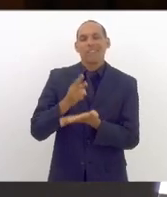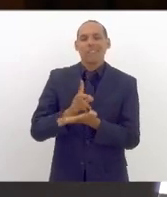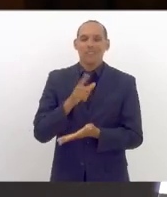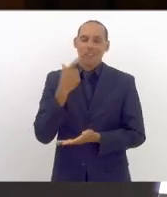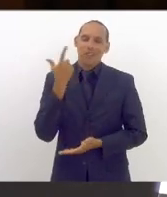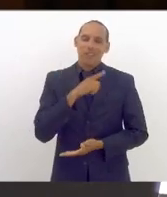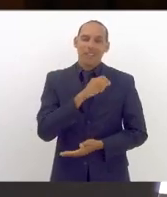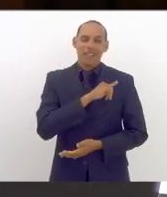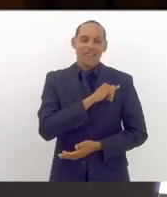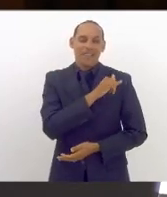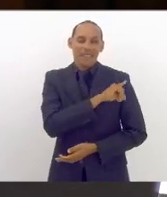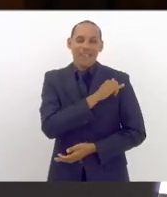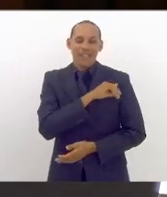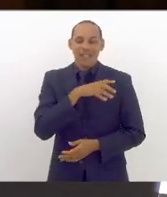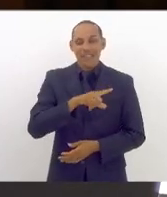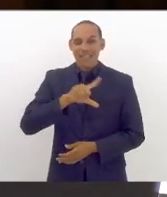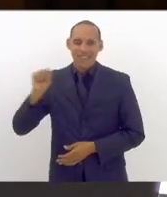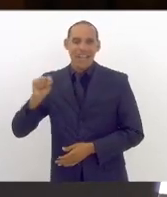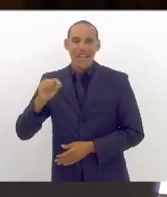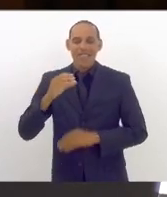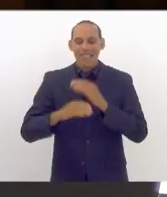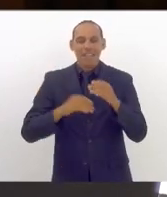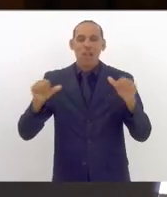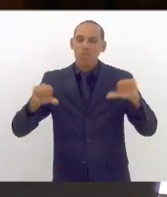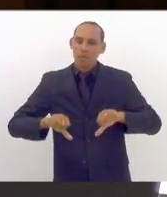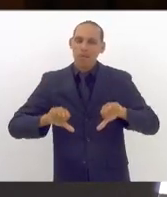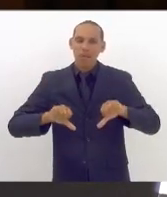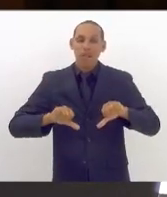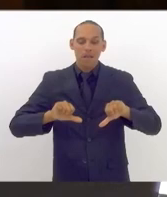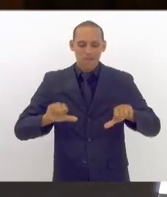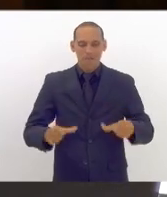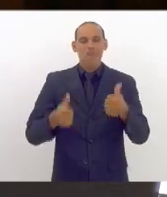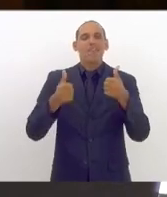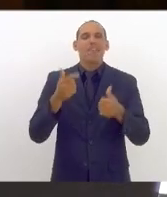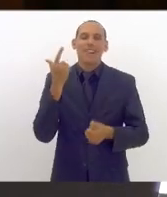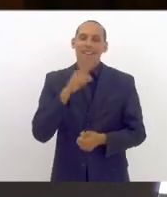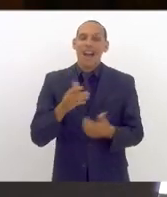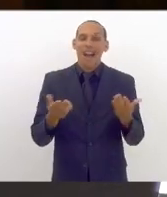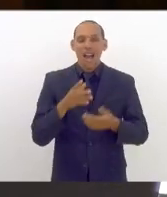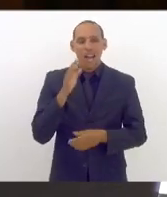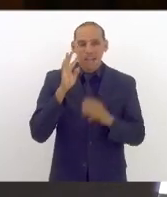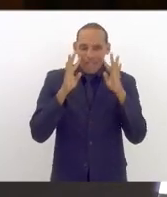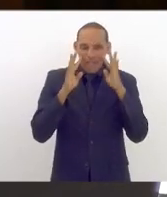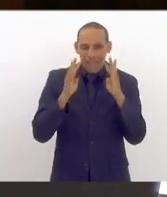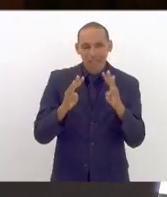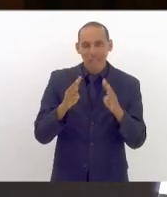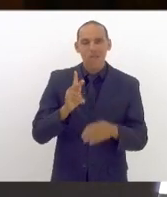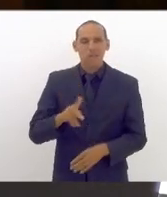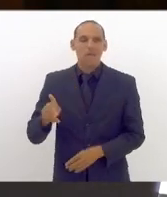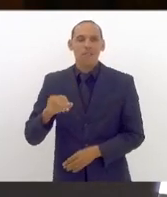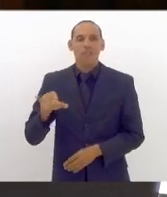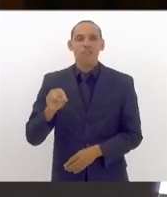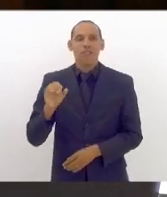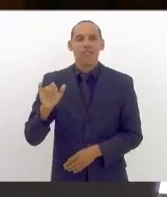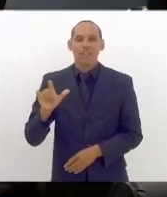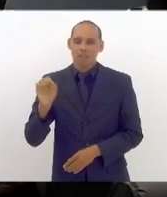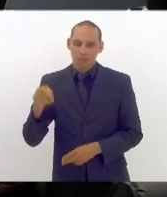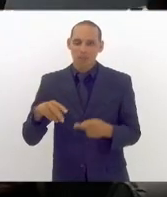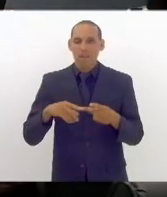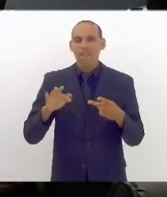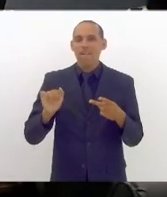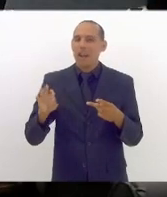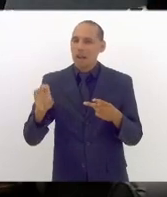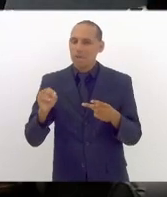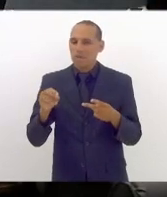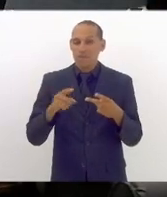o rio do circo vicioso para o círculo Virtuoso e eu vi agora o professor Joilson e professor é Fábio Fábio vai falar